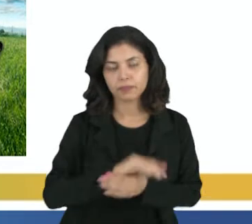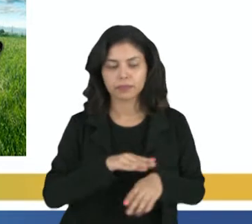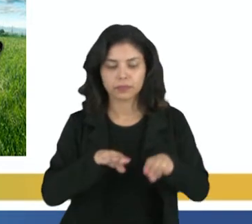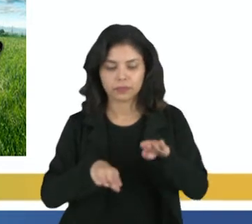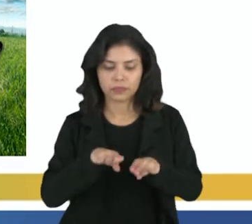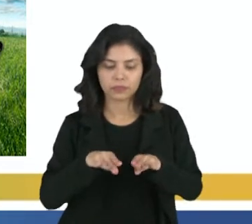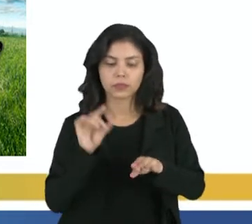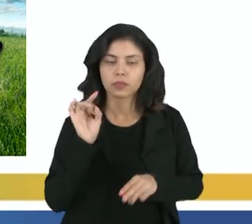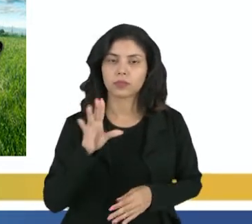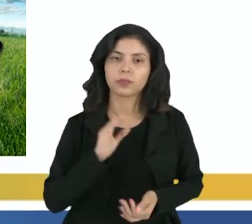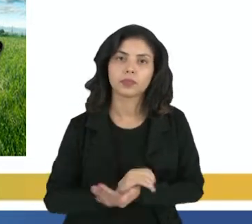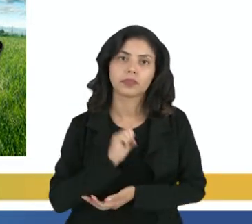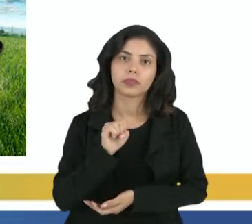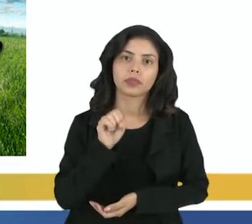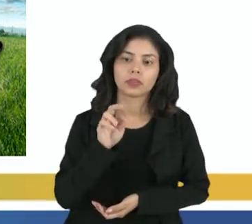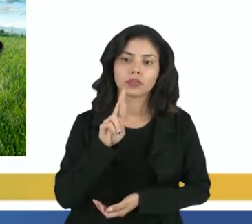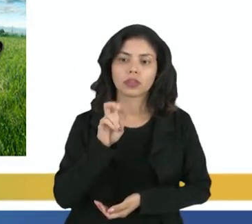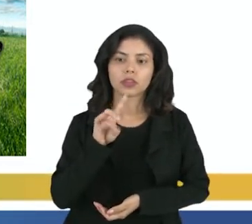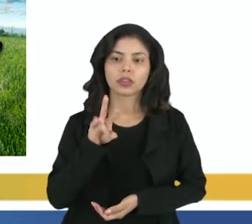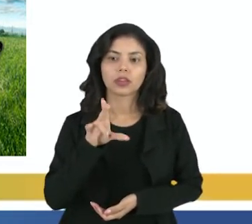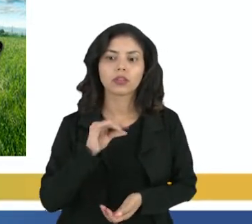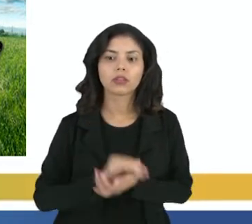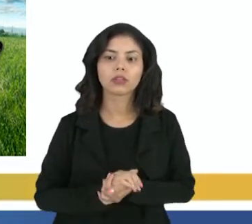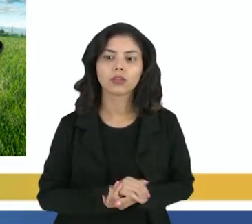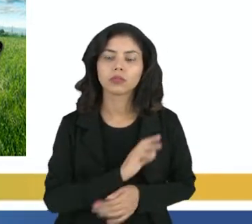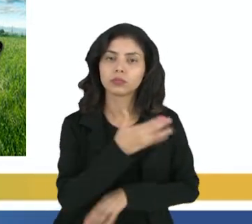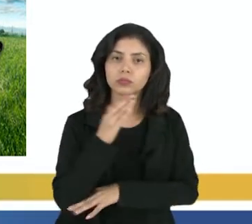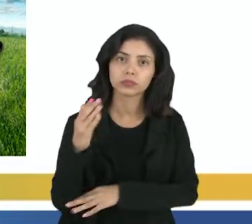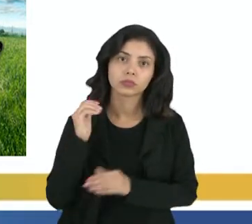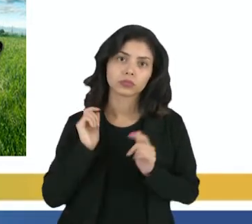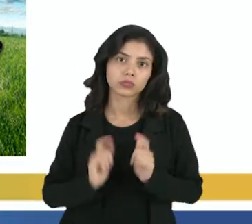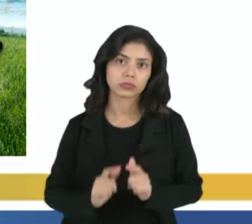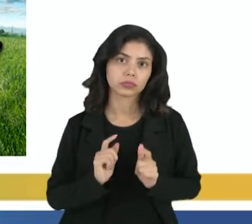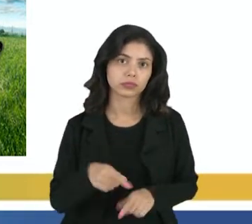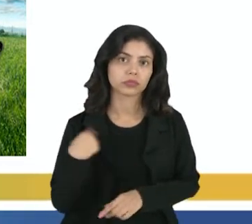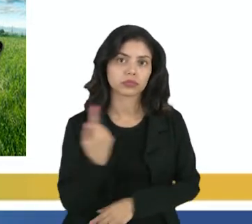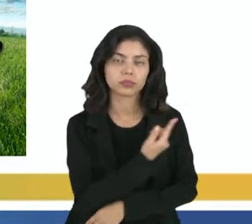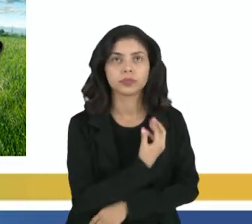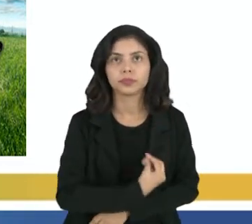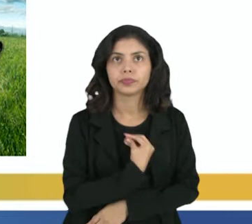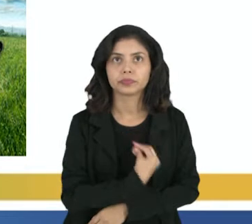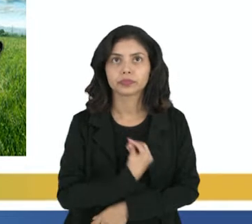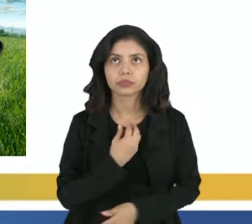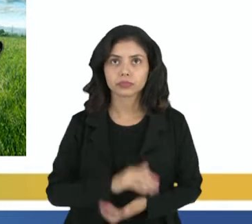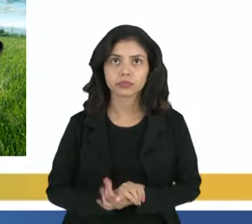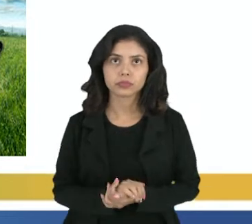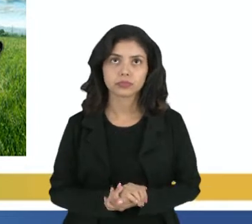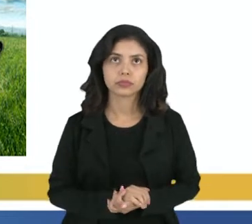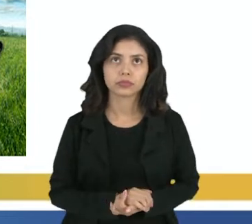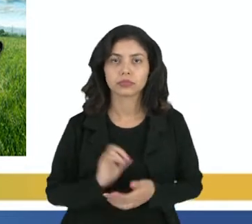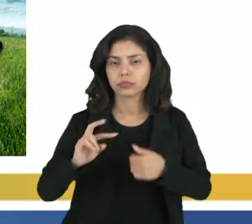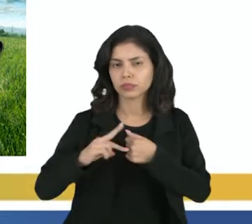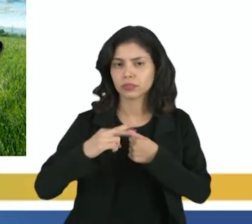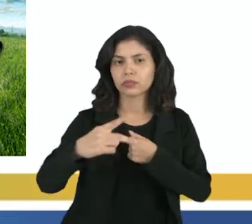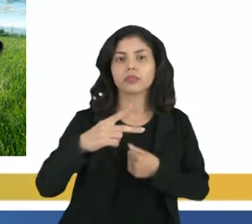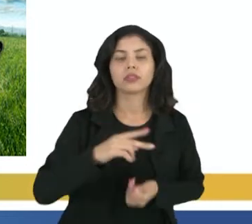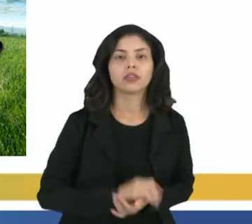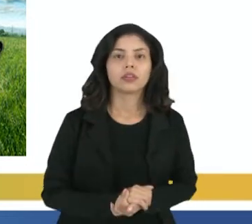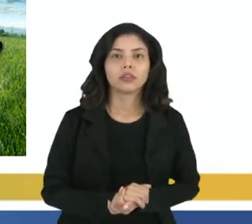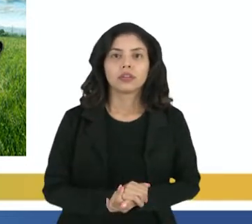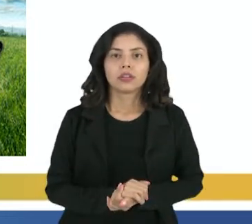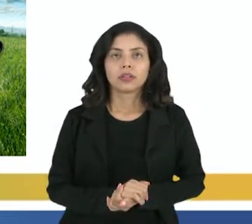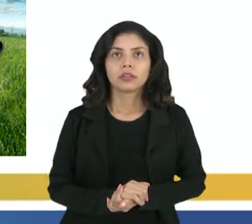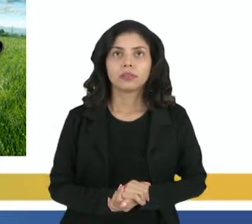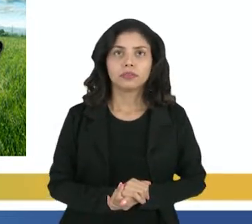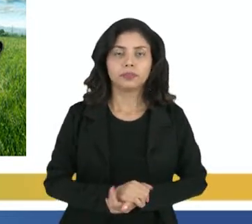equilíbrio sustentável, né, do meio ambiente onde nós vivemos, existem algumas consequências